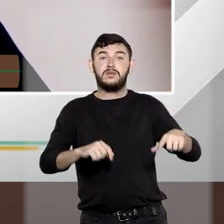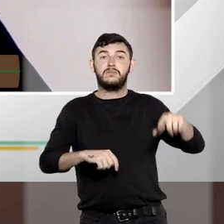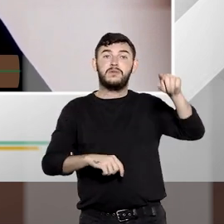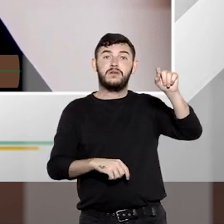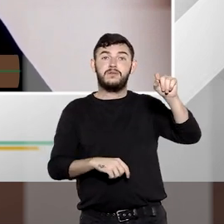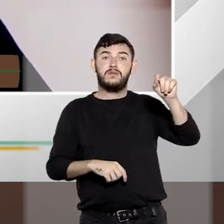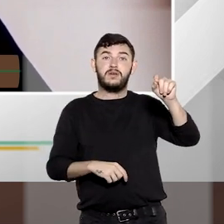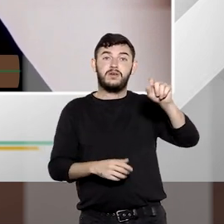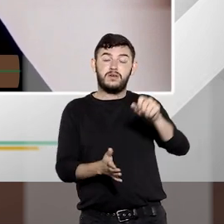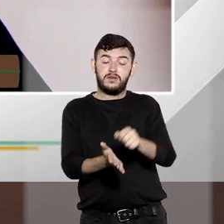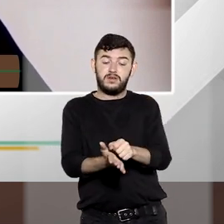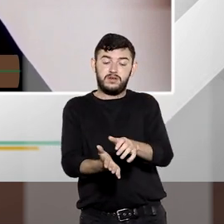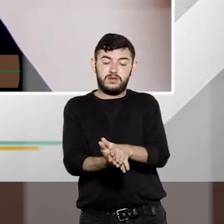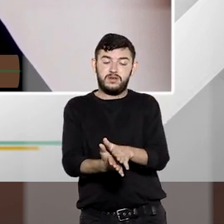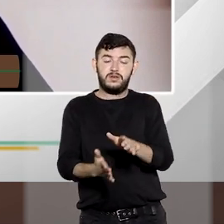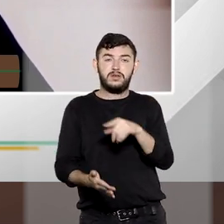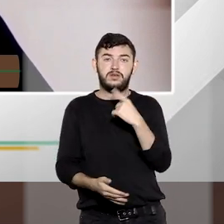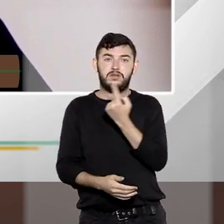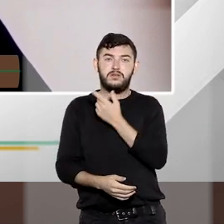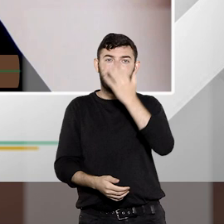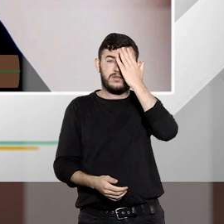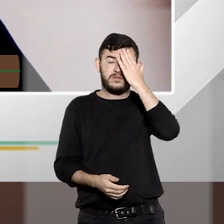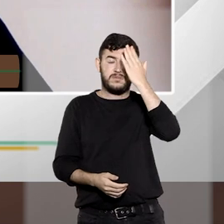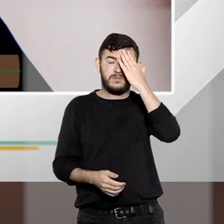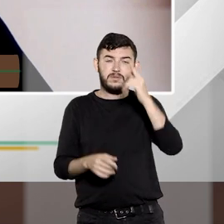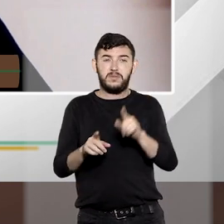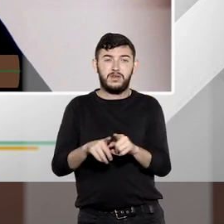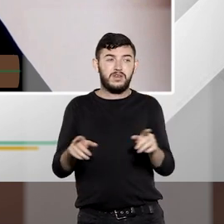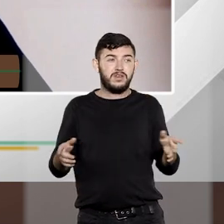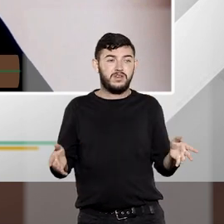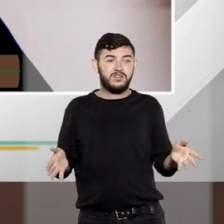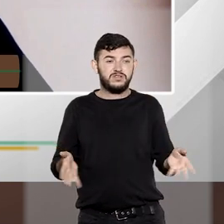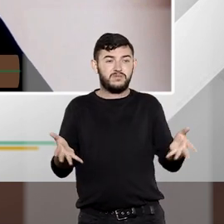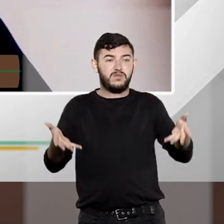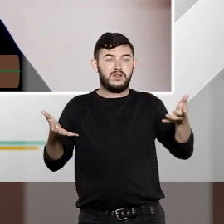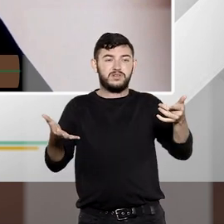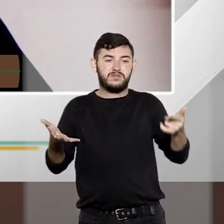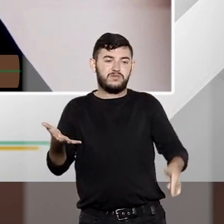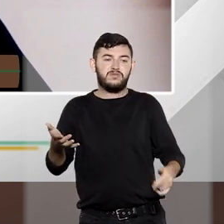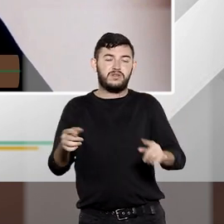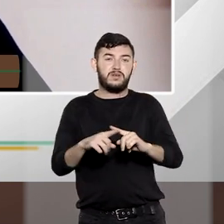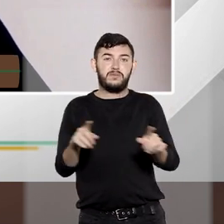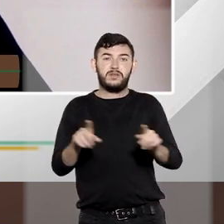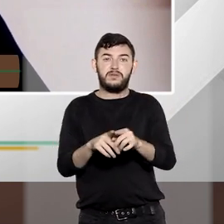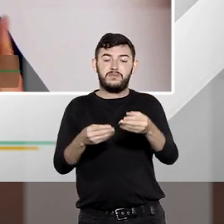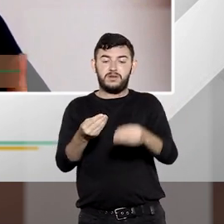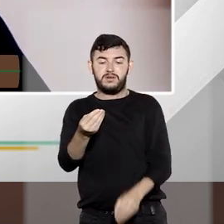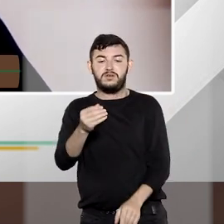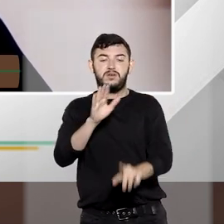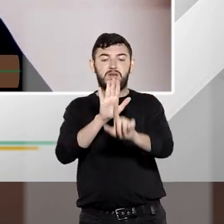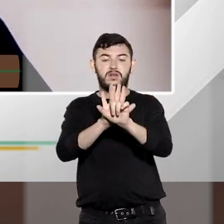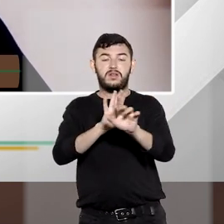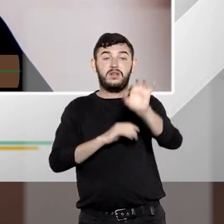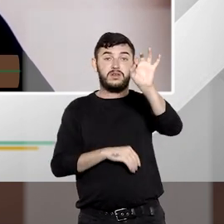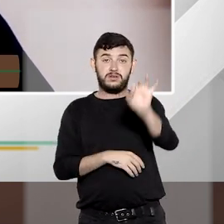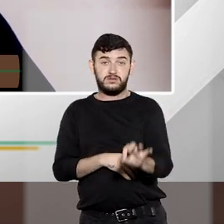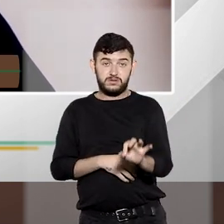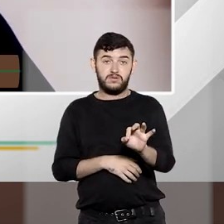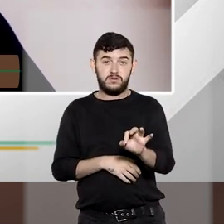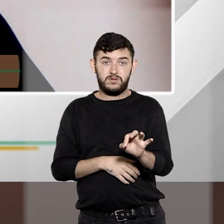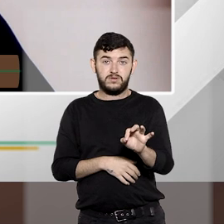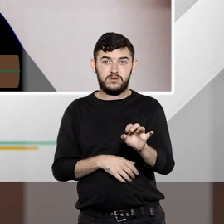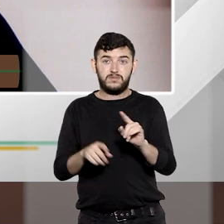serem multadas, o que acaba realmente desestimulando e quebrando um pouco a lei de cotas que deveria ser mais ampliada,